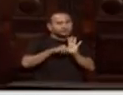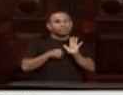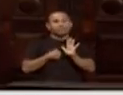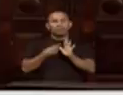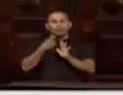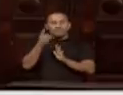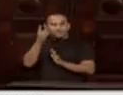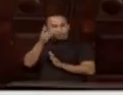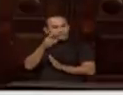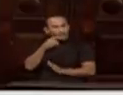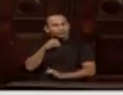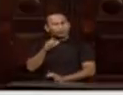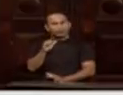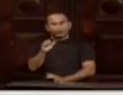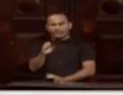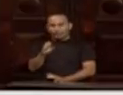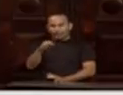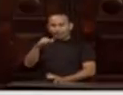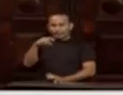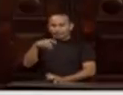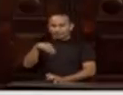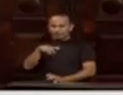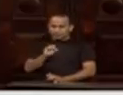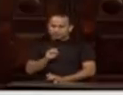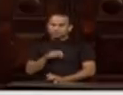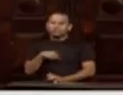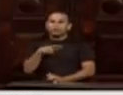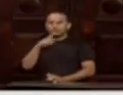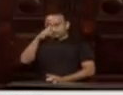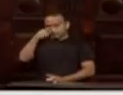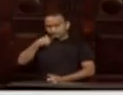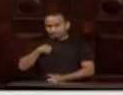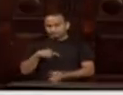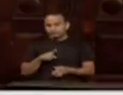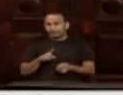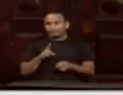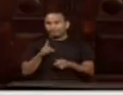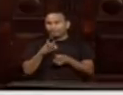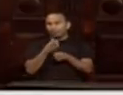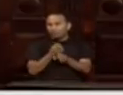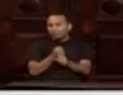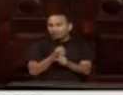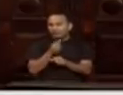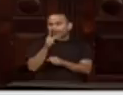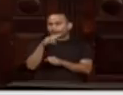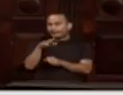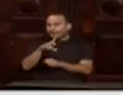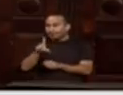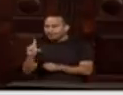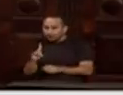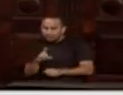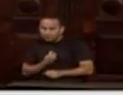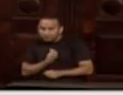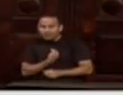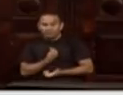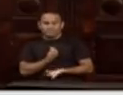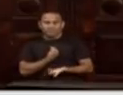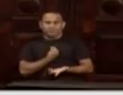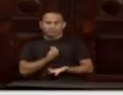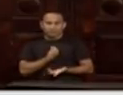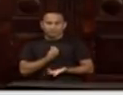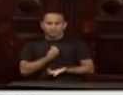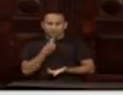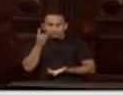albertassi que foi alguém que aqui comandou a aprovação das contas do pezão nós vivemos isso senhoras e senhores tentar